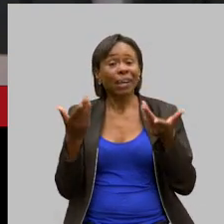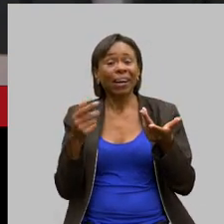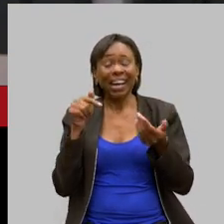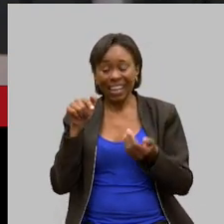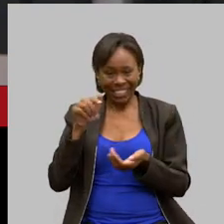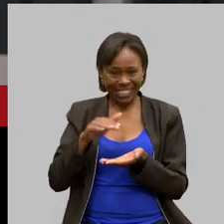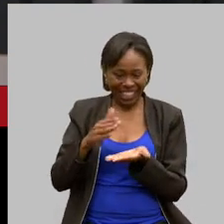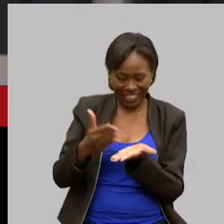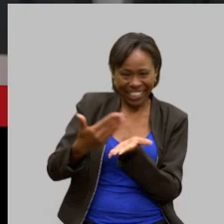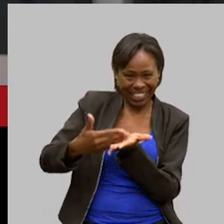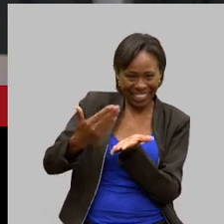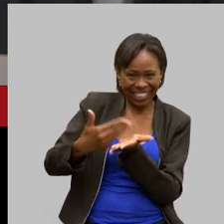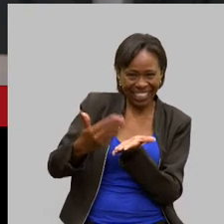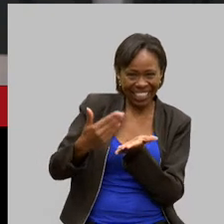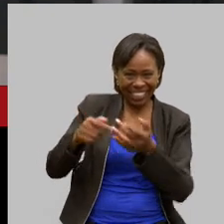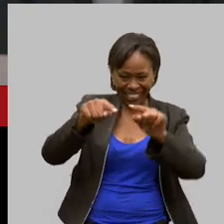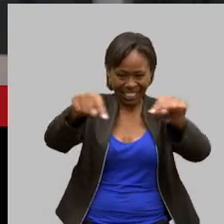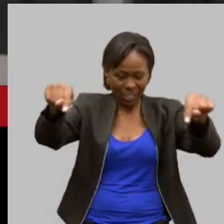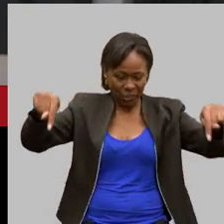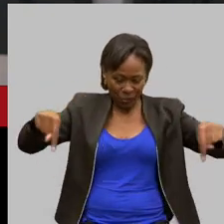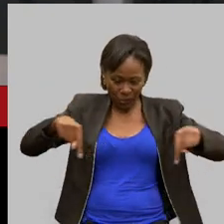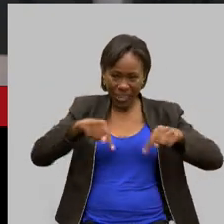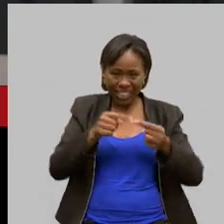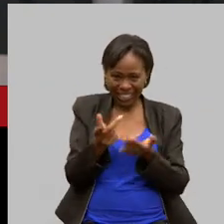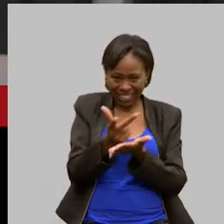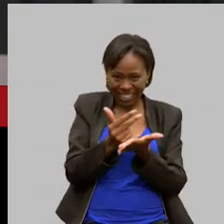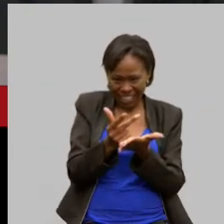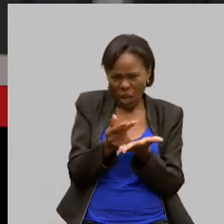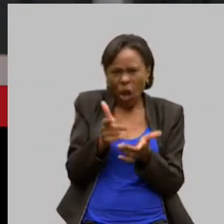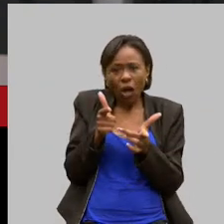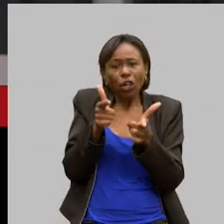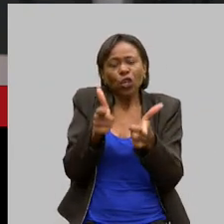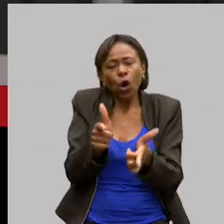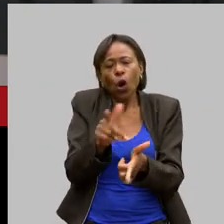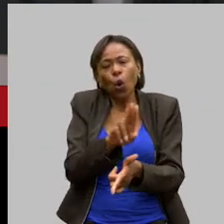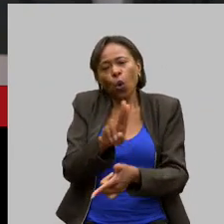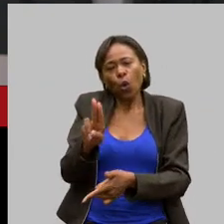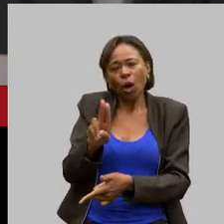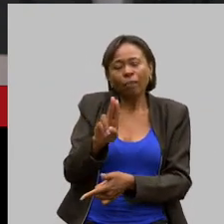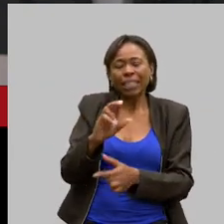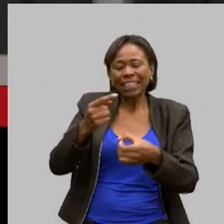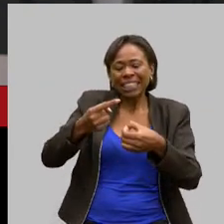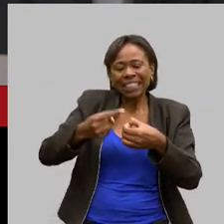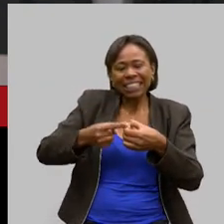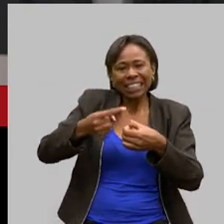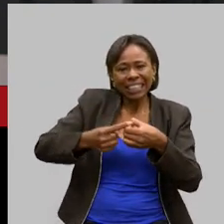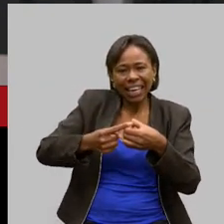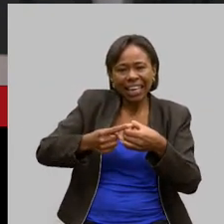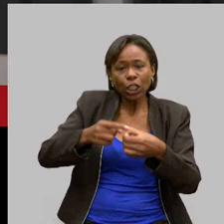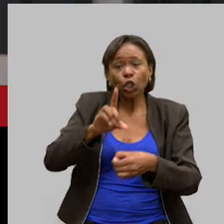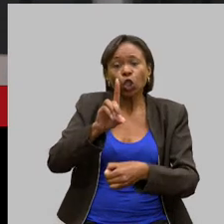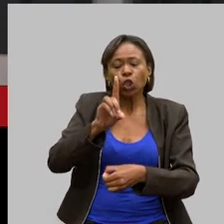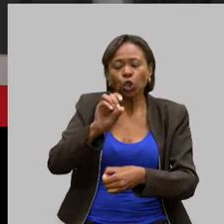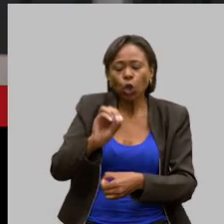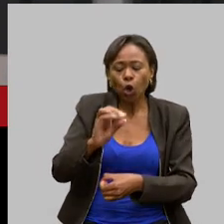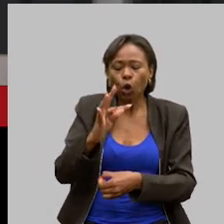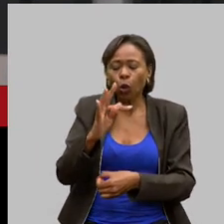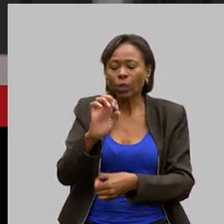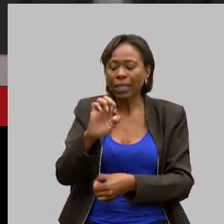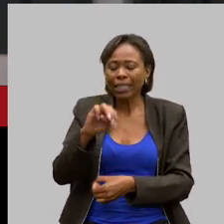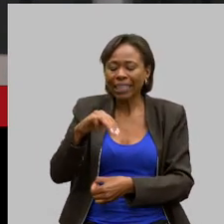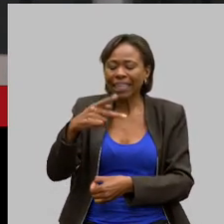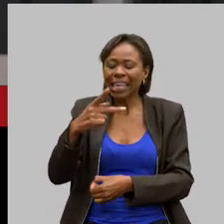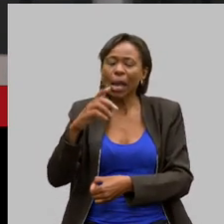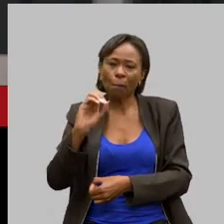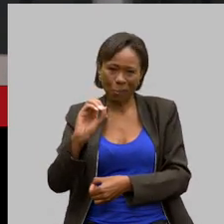coloquei o nome de cidade do tempo eu acredito que seja a obra mais mais atualizada que vai de Gênese do